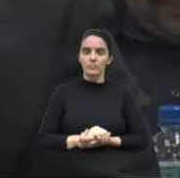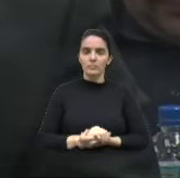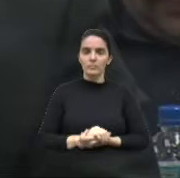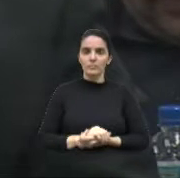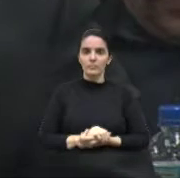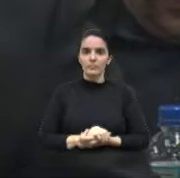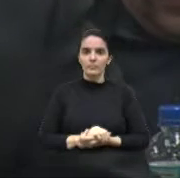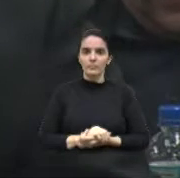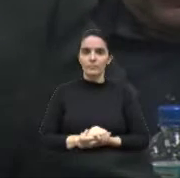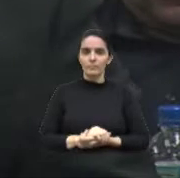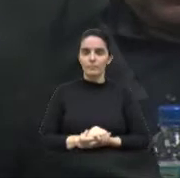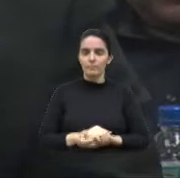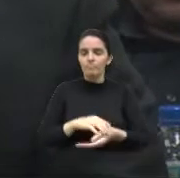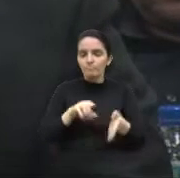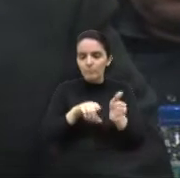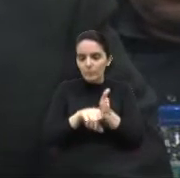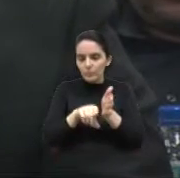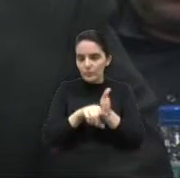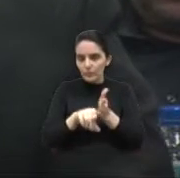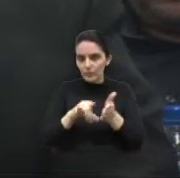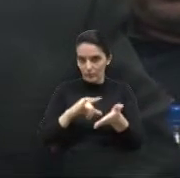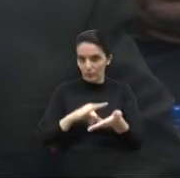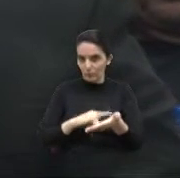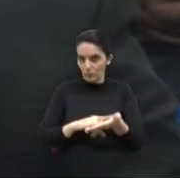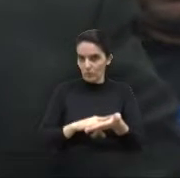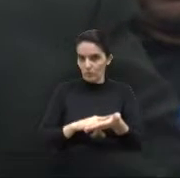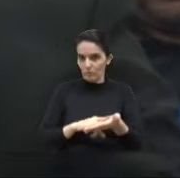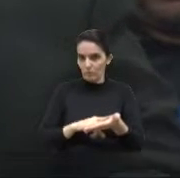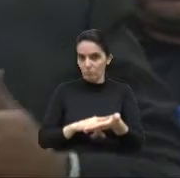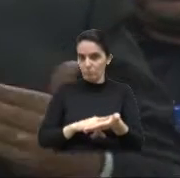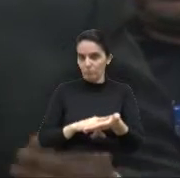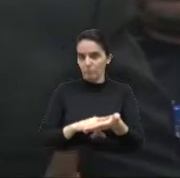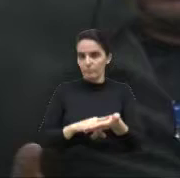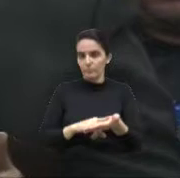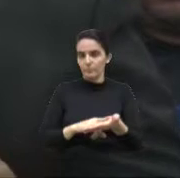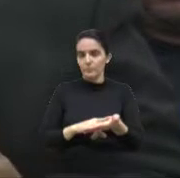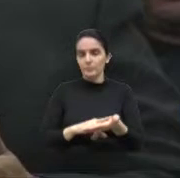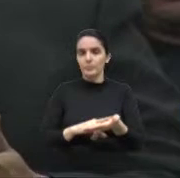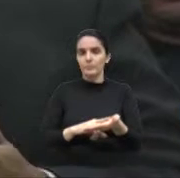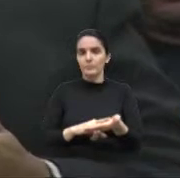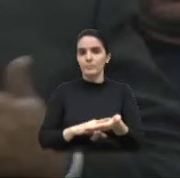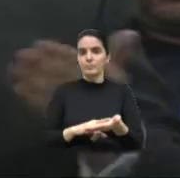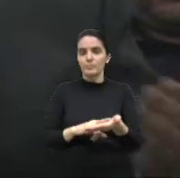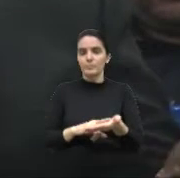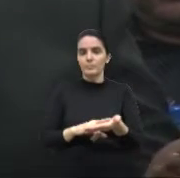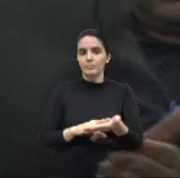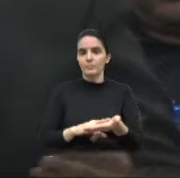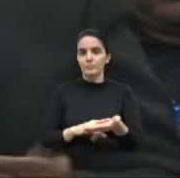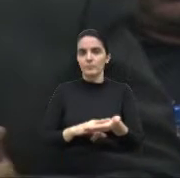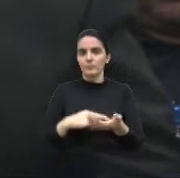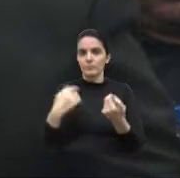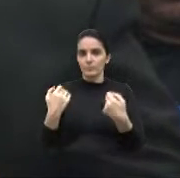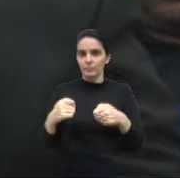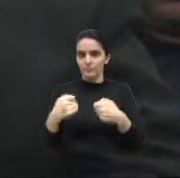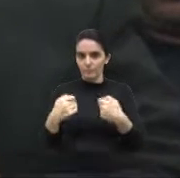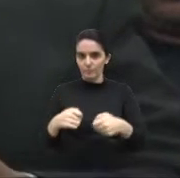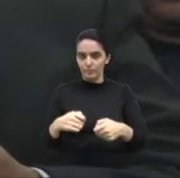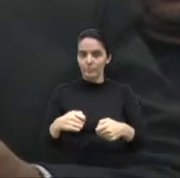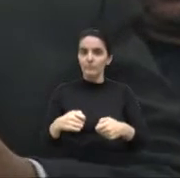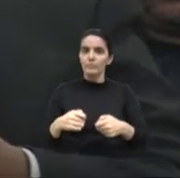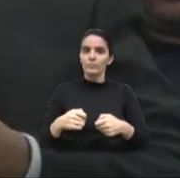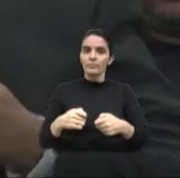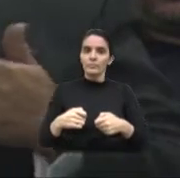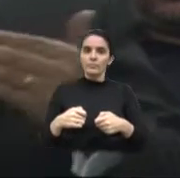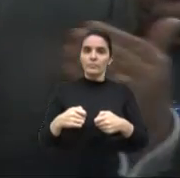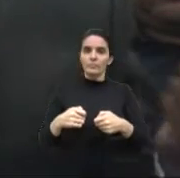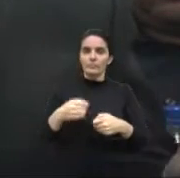para poder analisar essa documentação, nós temos que deixar de lado